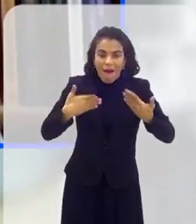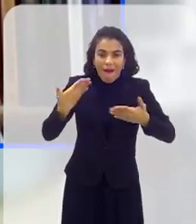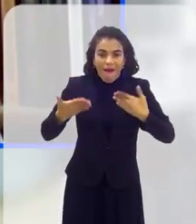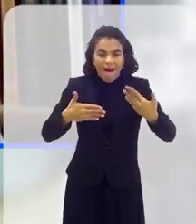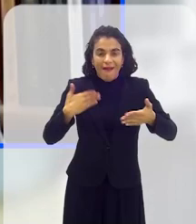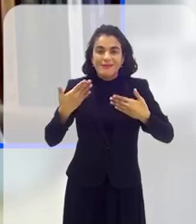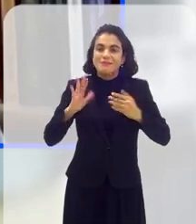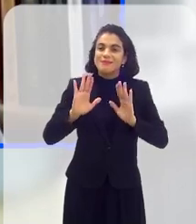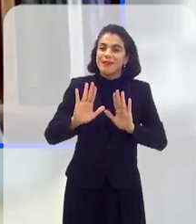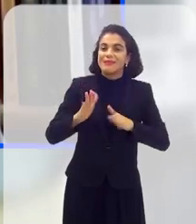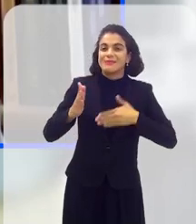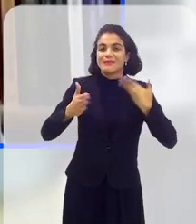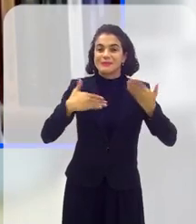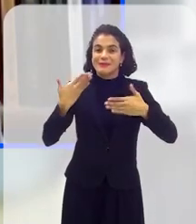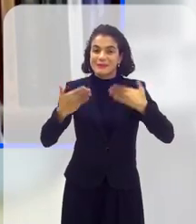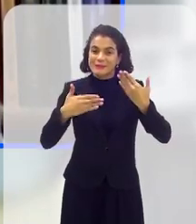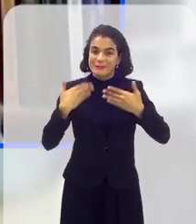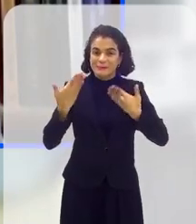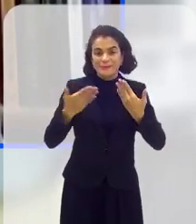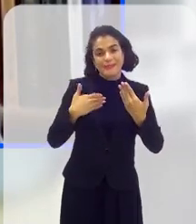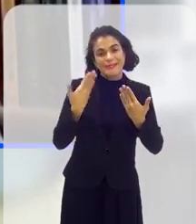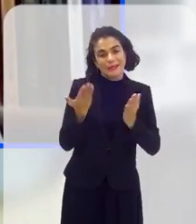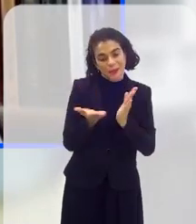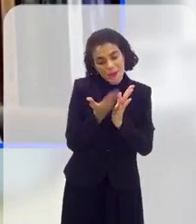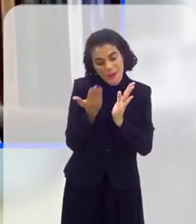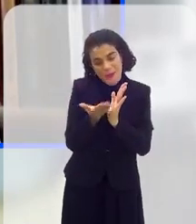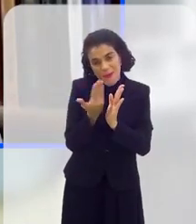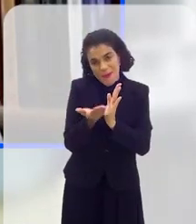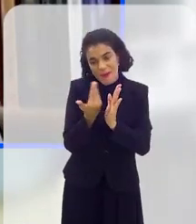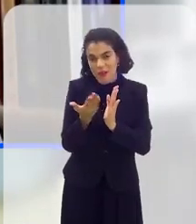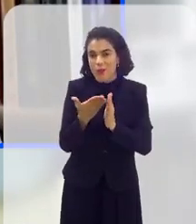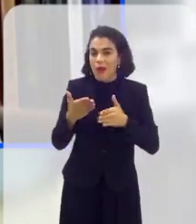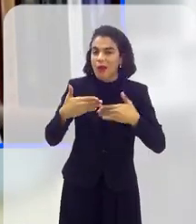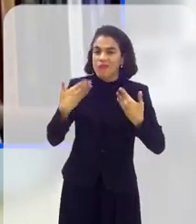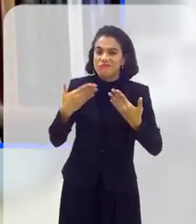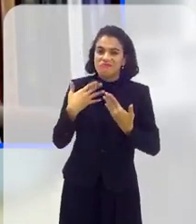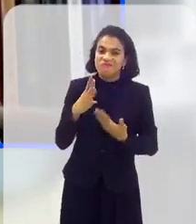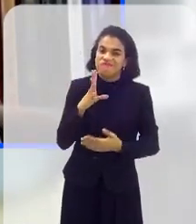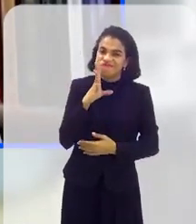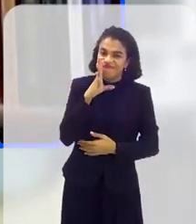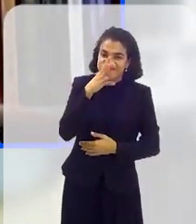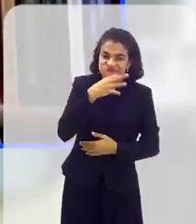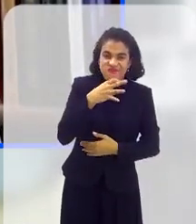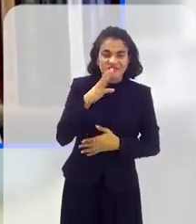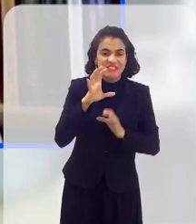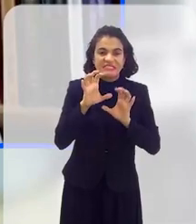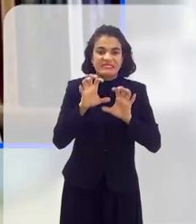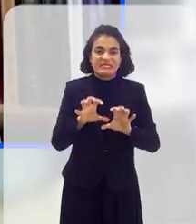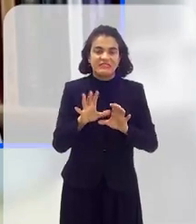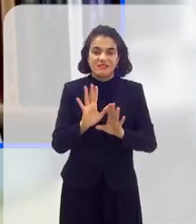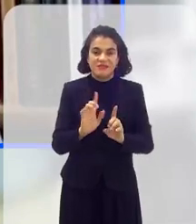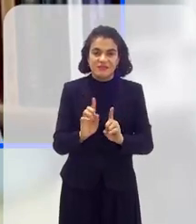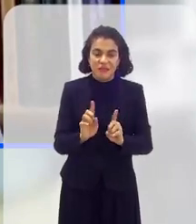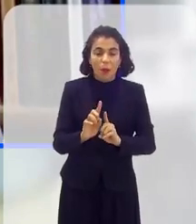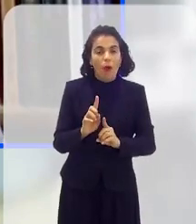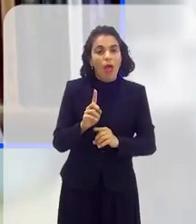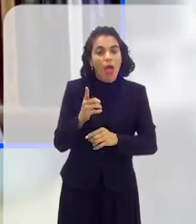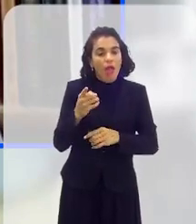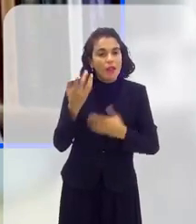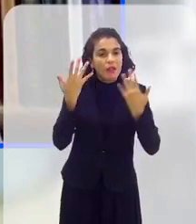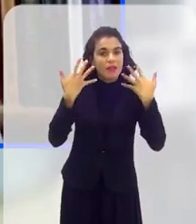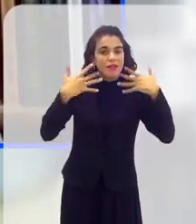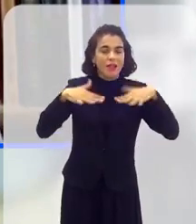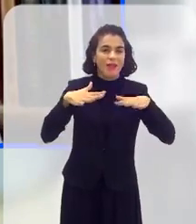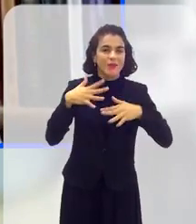surpresas, né? Mas as surpresas que acontecem no decorrer do livro não são surpresas forçadas, são surpresas que